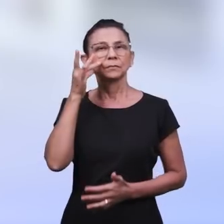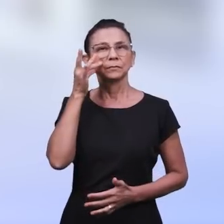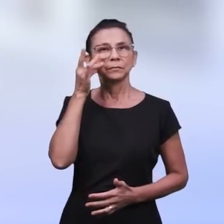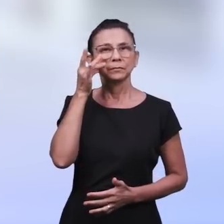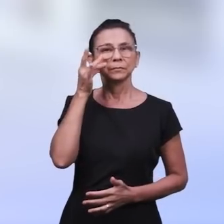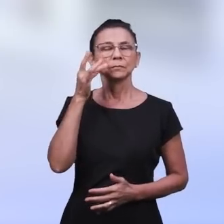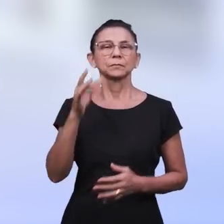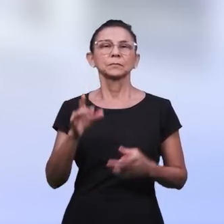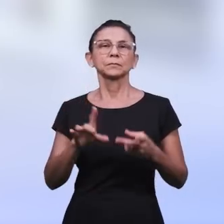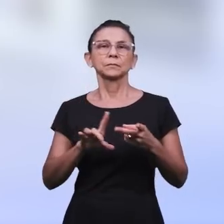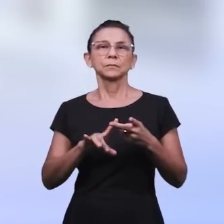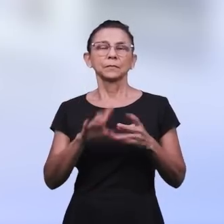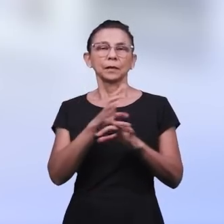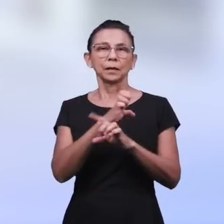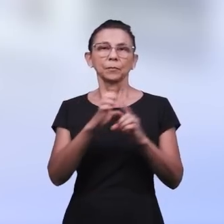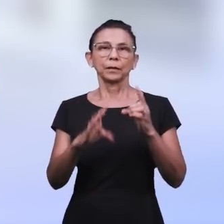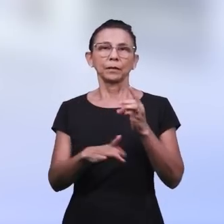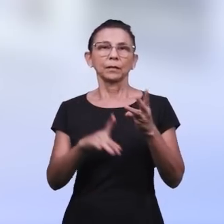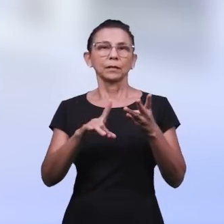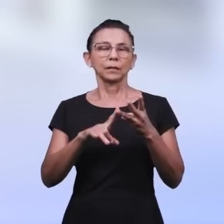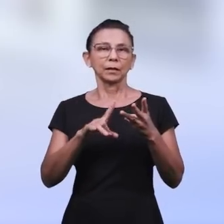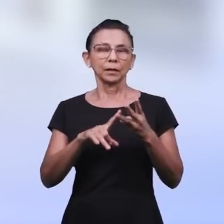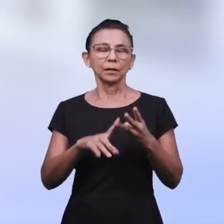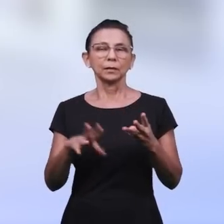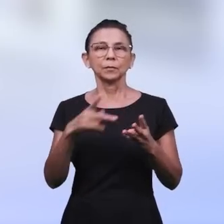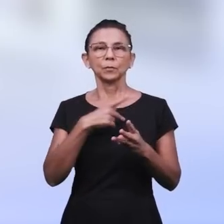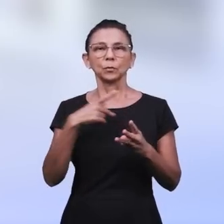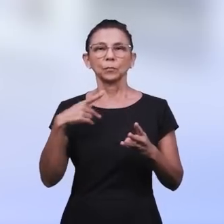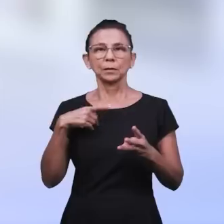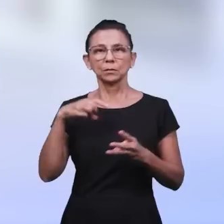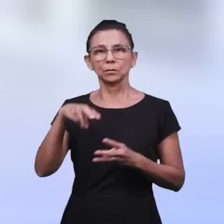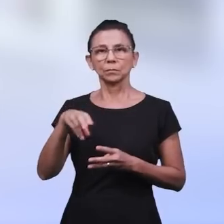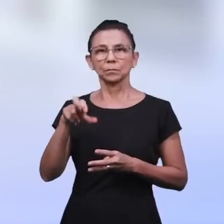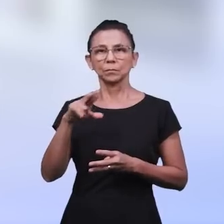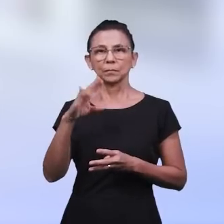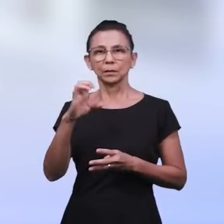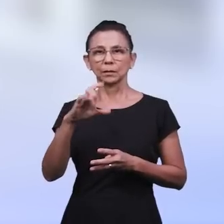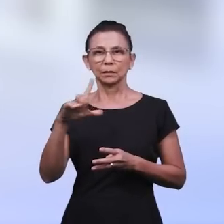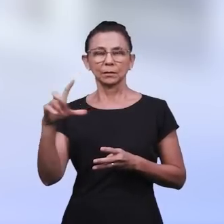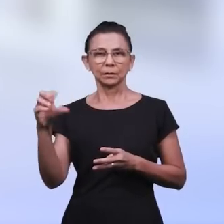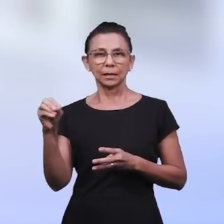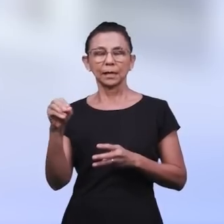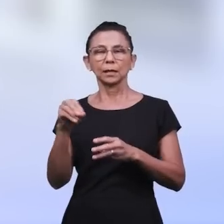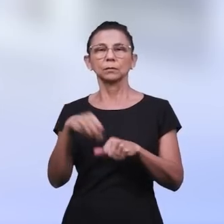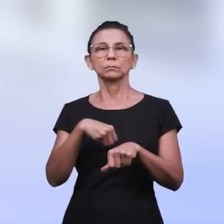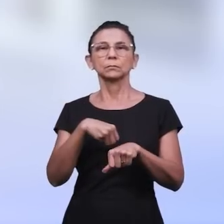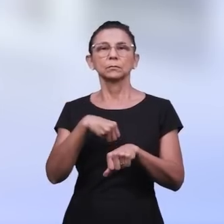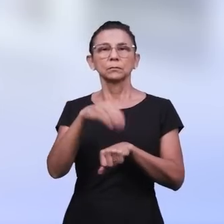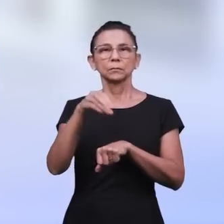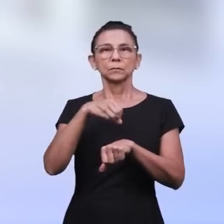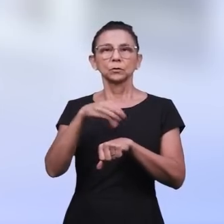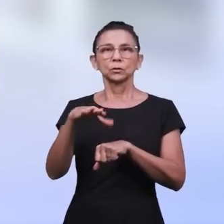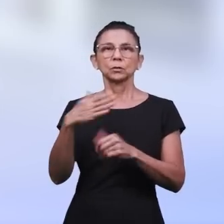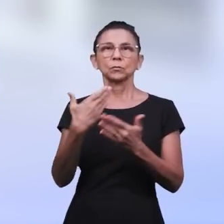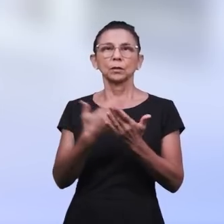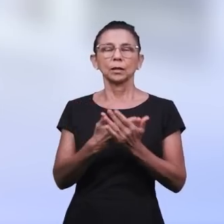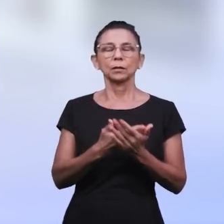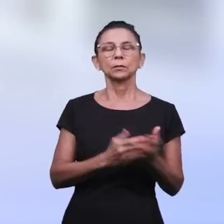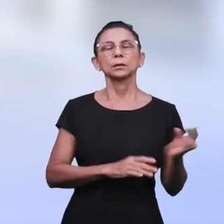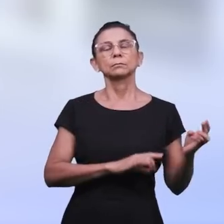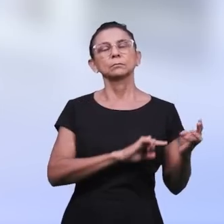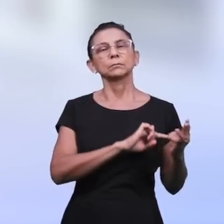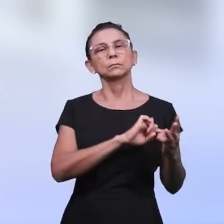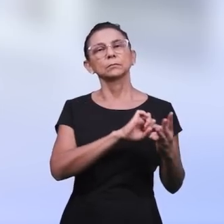aula presencial, a participação na EBD e uma aula transmitida pelo pastor Marcelo Ferreira. Estiveram presentes os